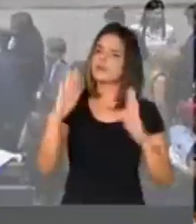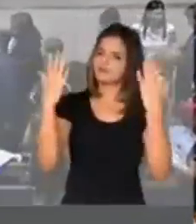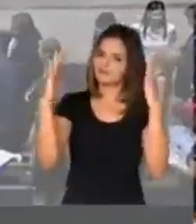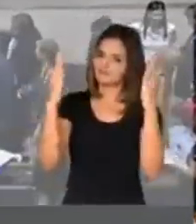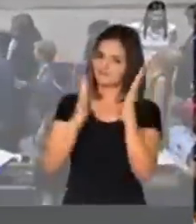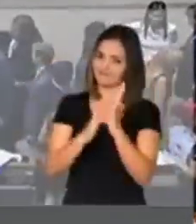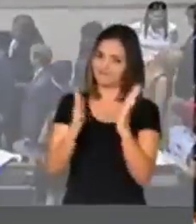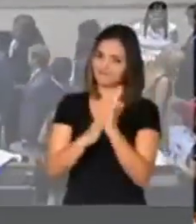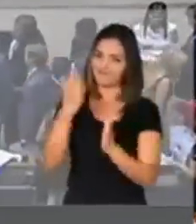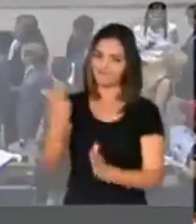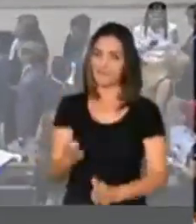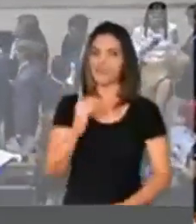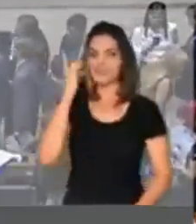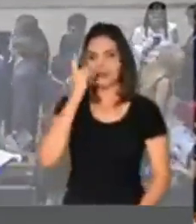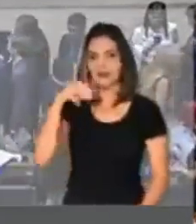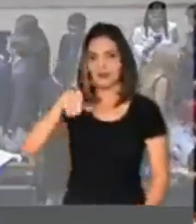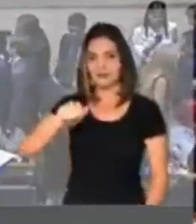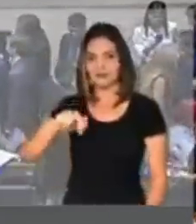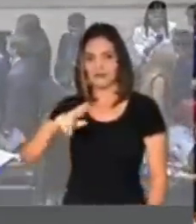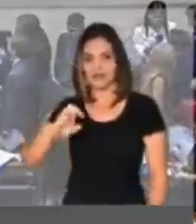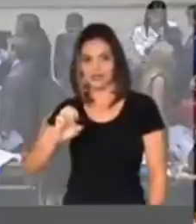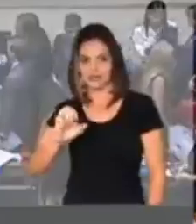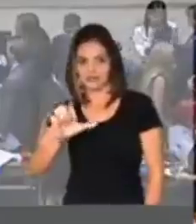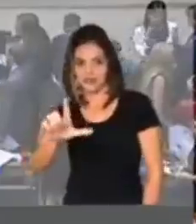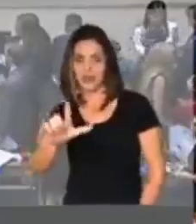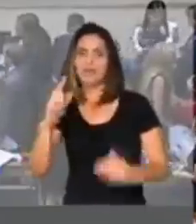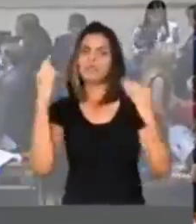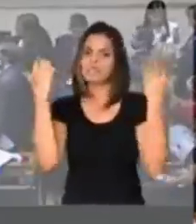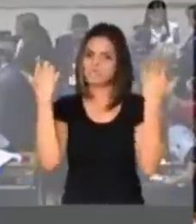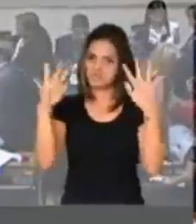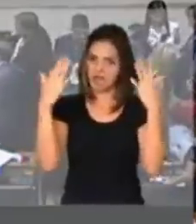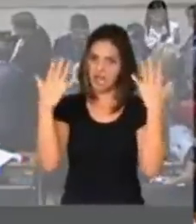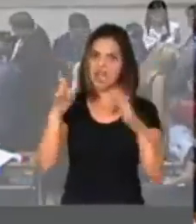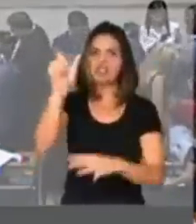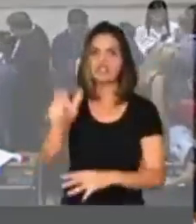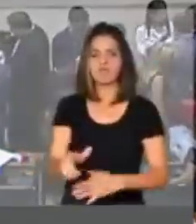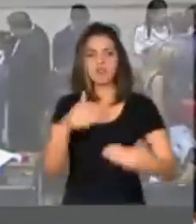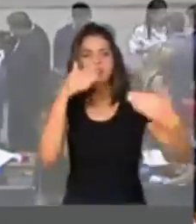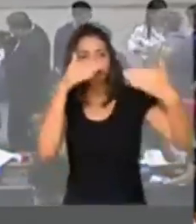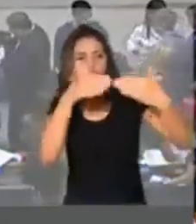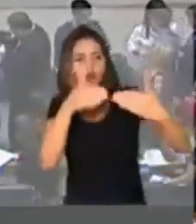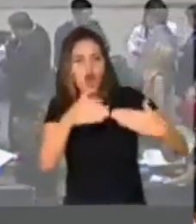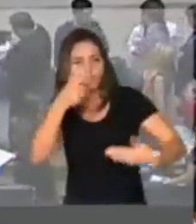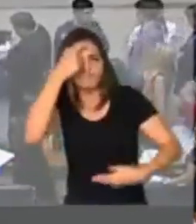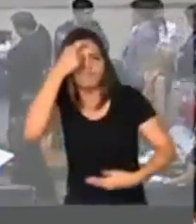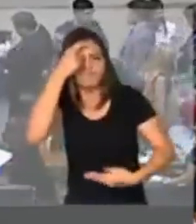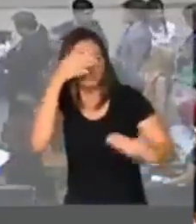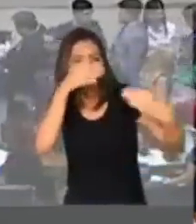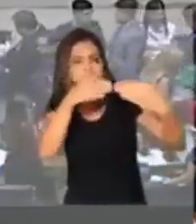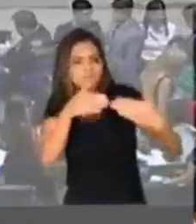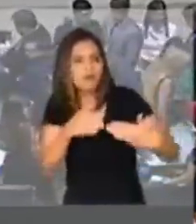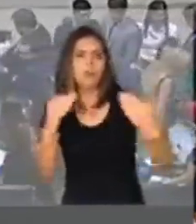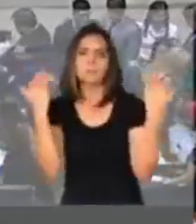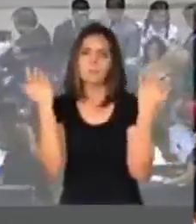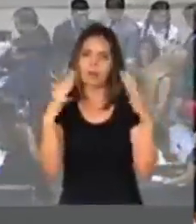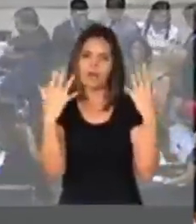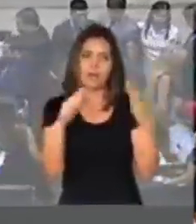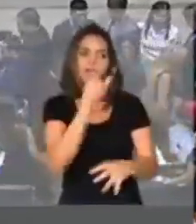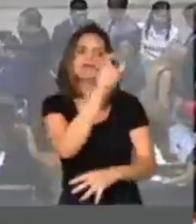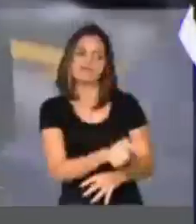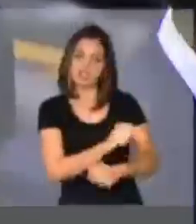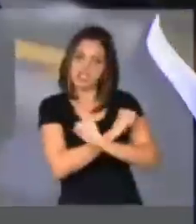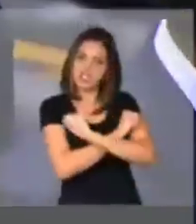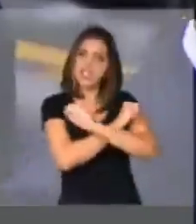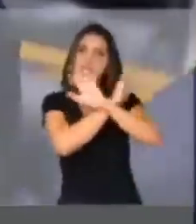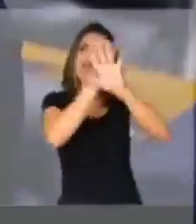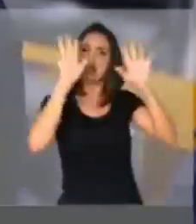parabenizar o deputado Marcel. Marcel, parabéns pela sua coerência, parabéns pela sua